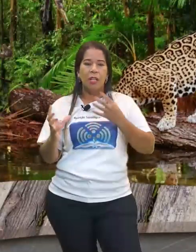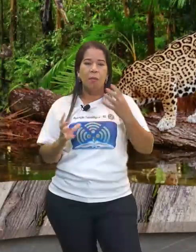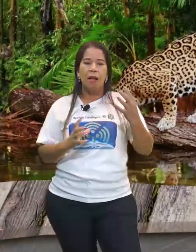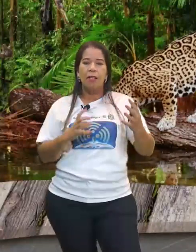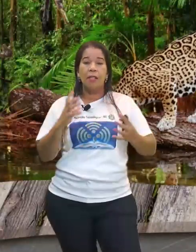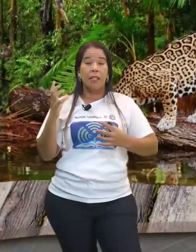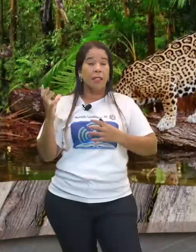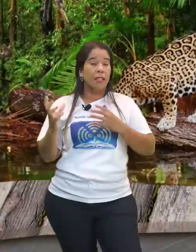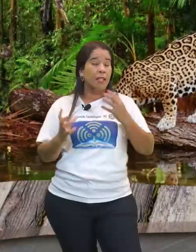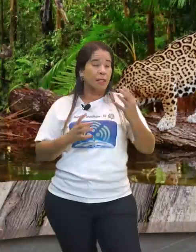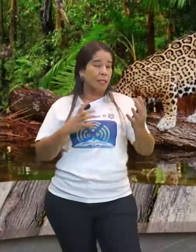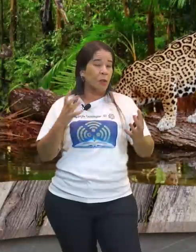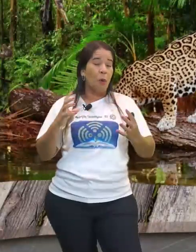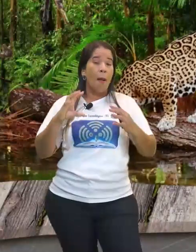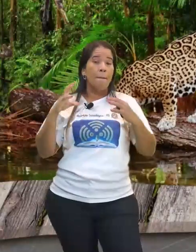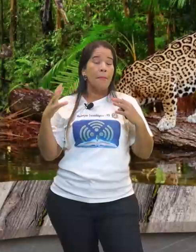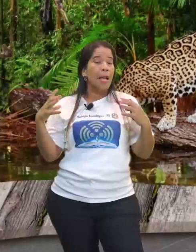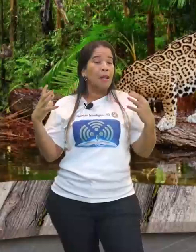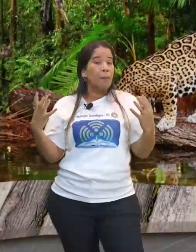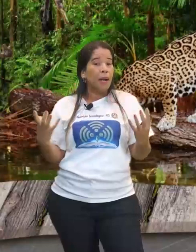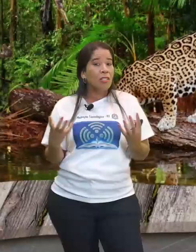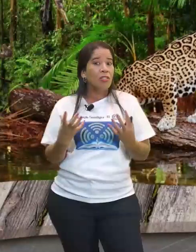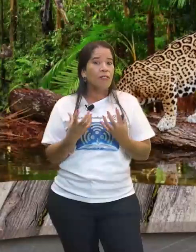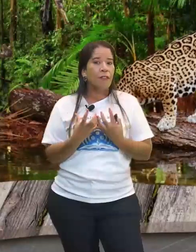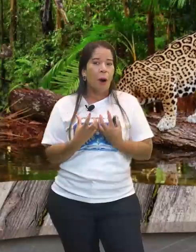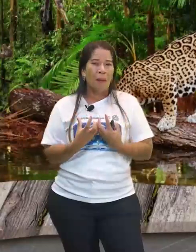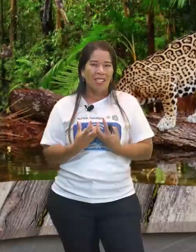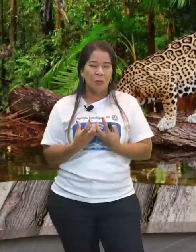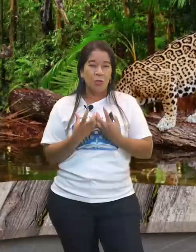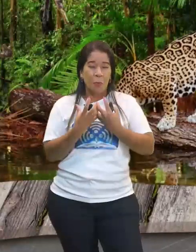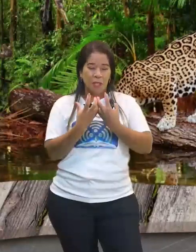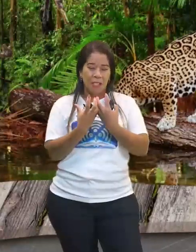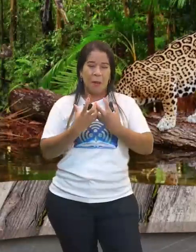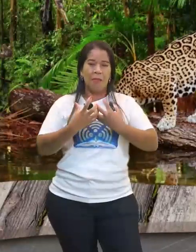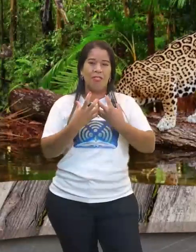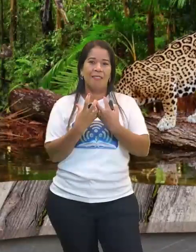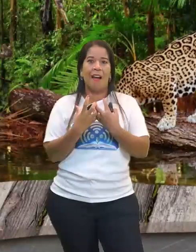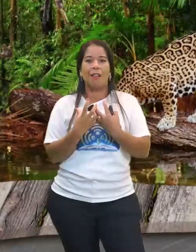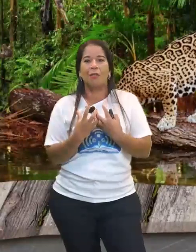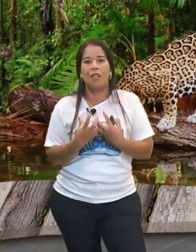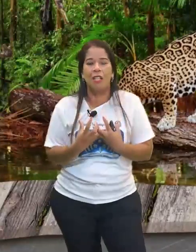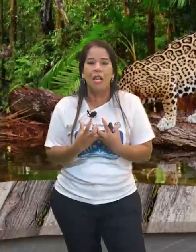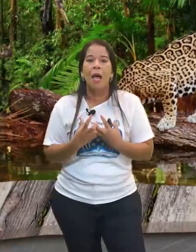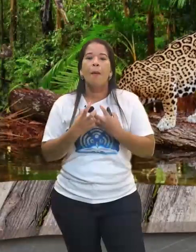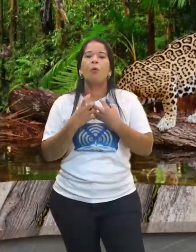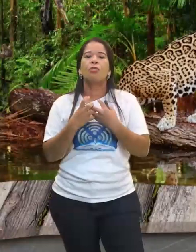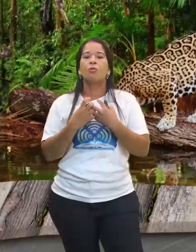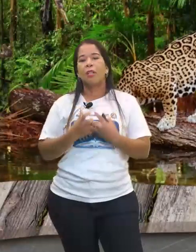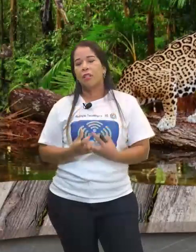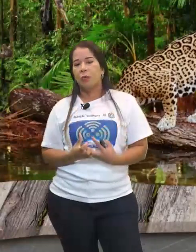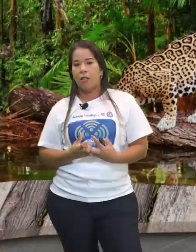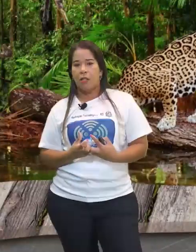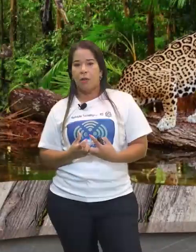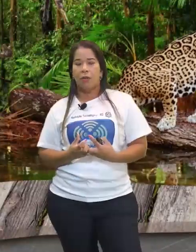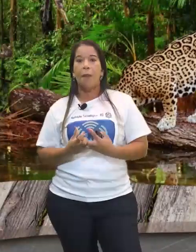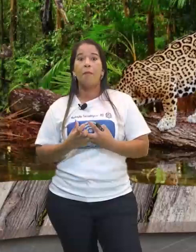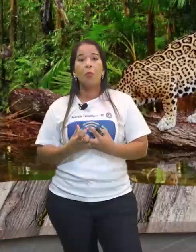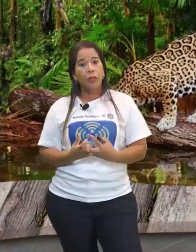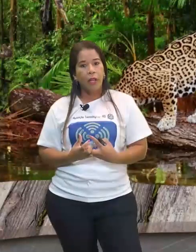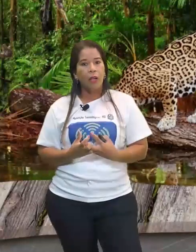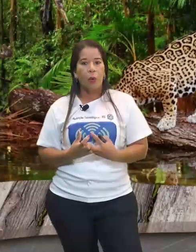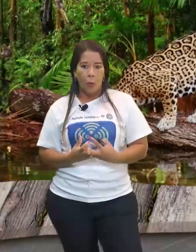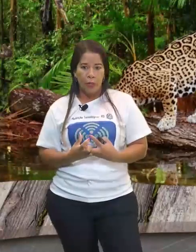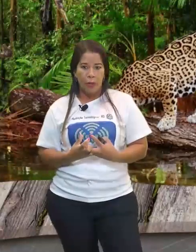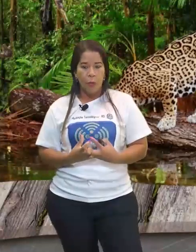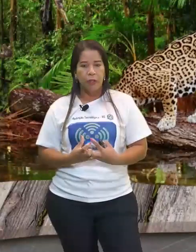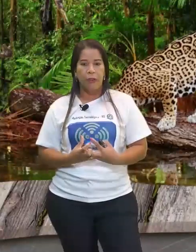informática aí, mais de 175 megabytes de informações, de processamento de dados ali, contido dentro da tua célula. Então, é